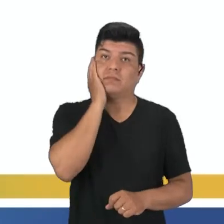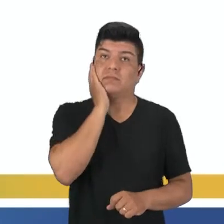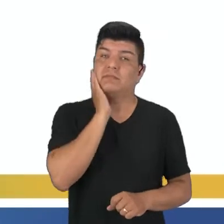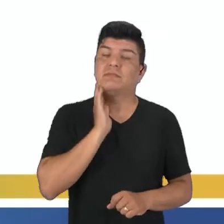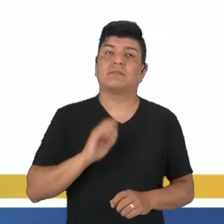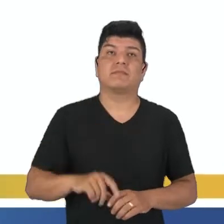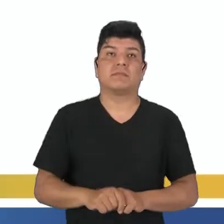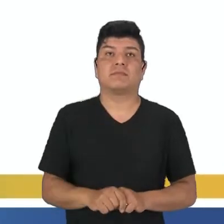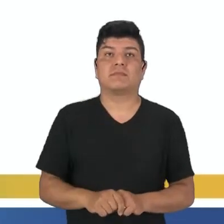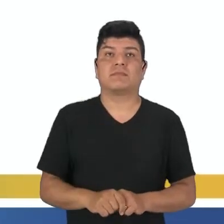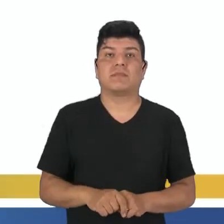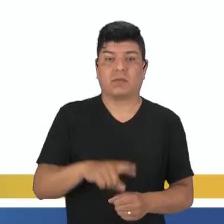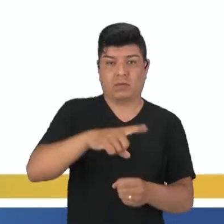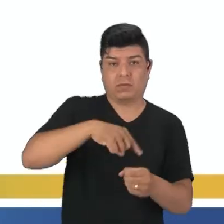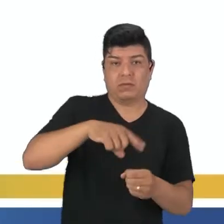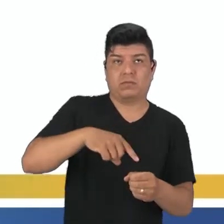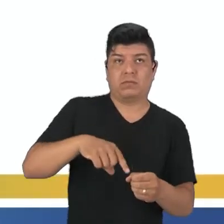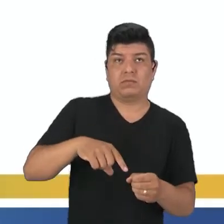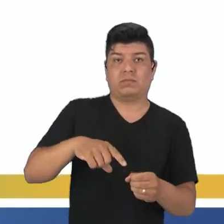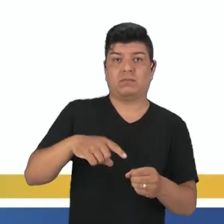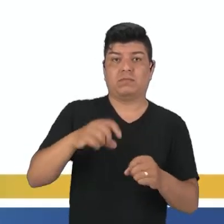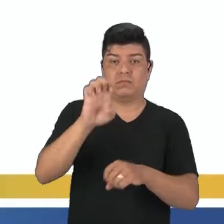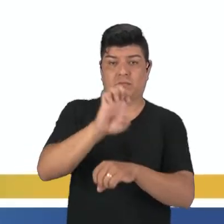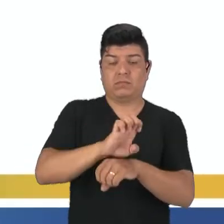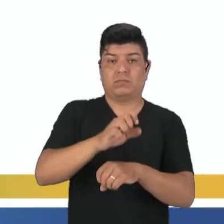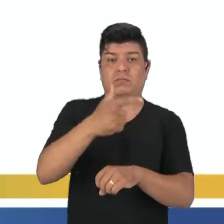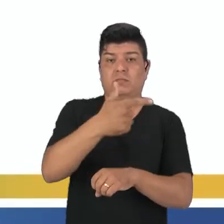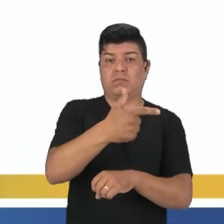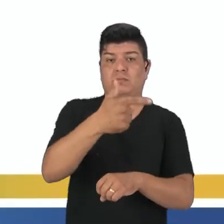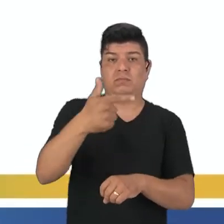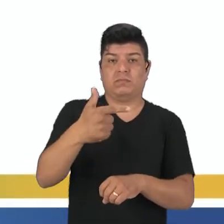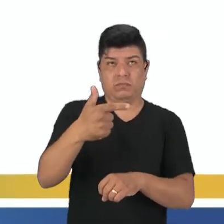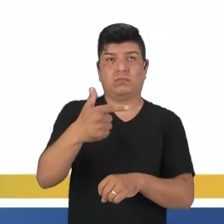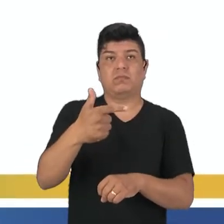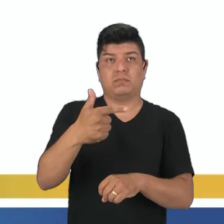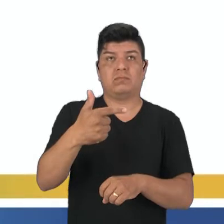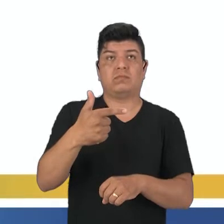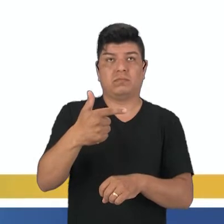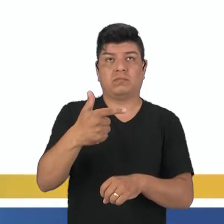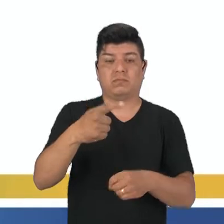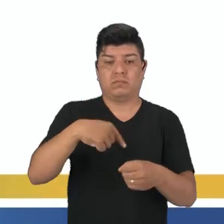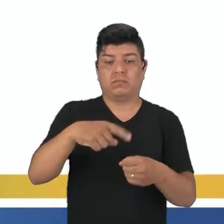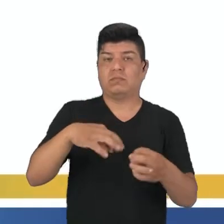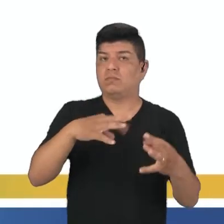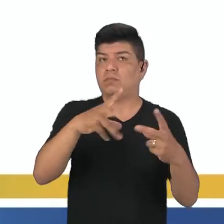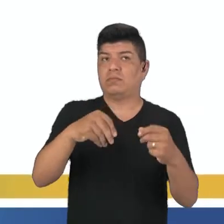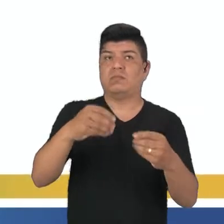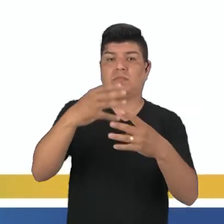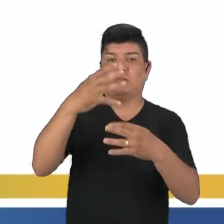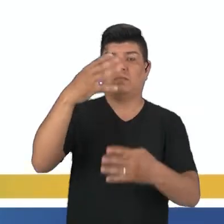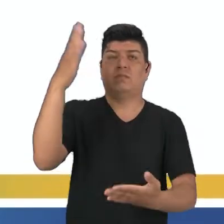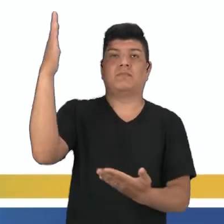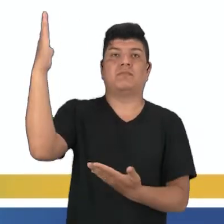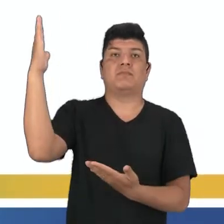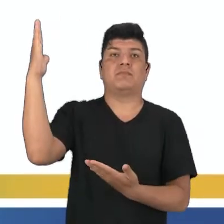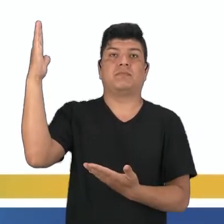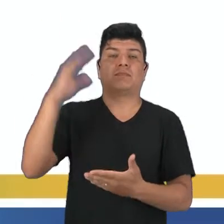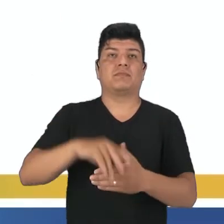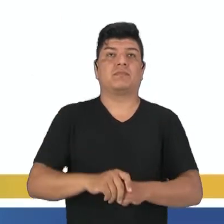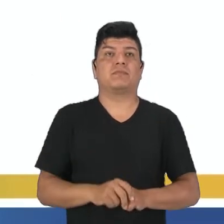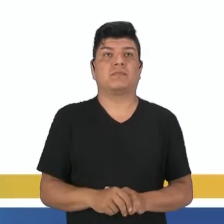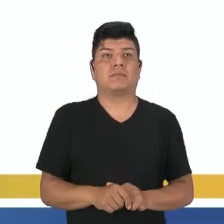Os municípios do estado são 22 municípios e aí nós temos a relação de todos eles, né?